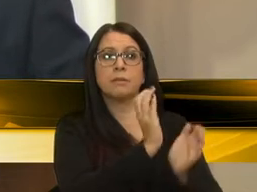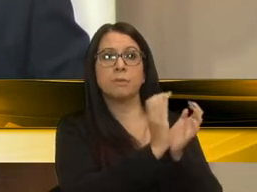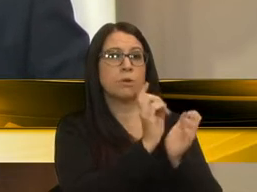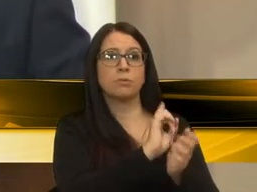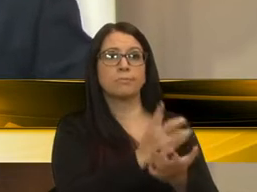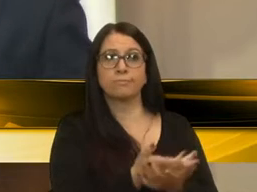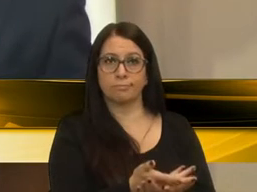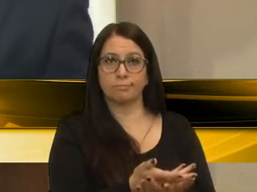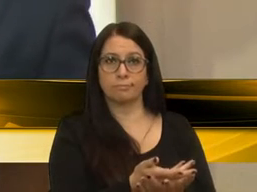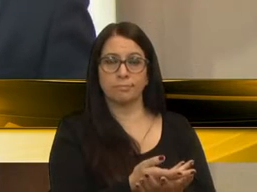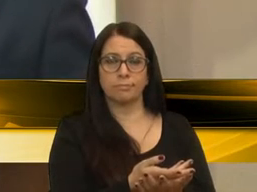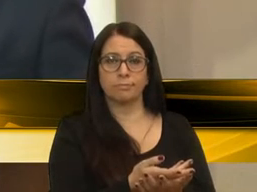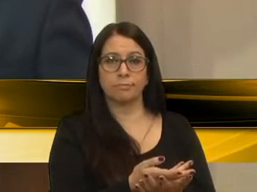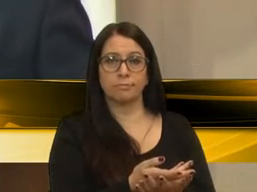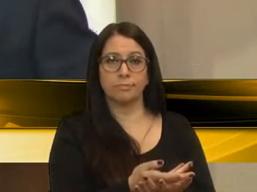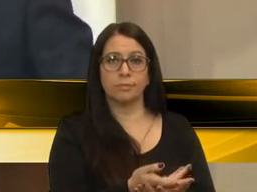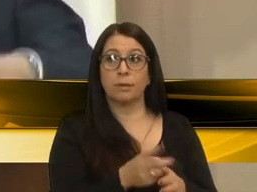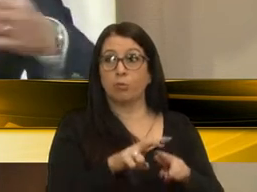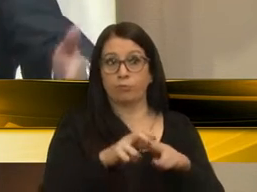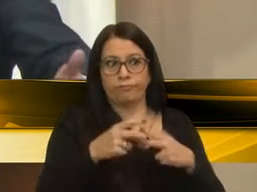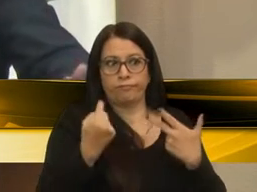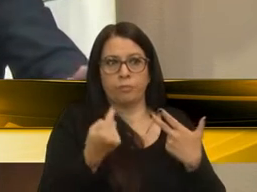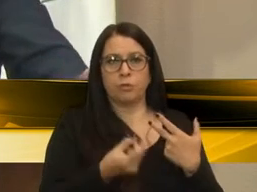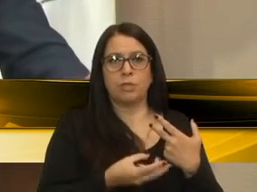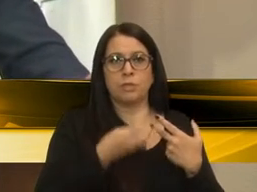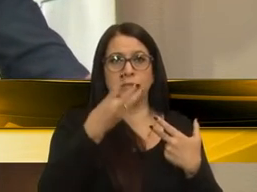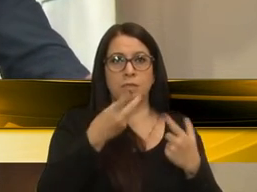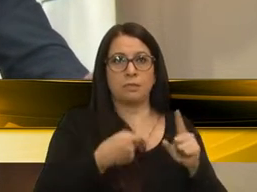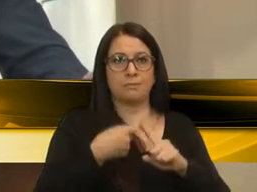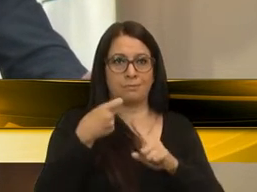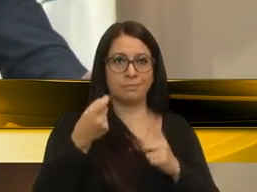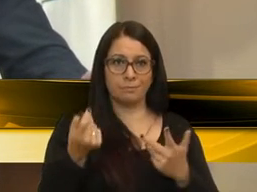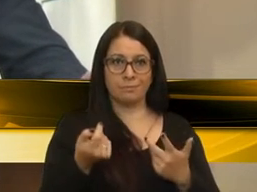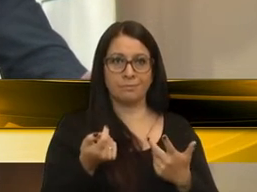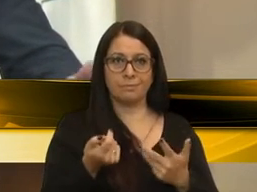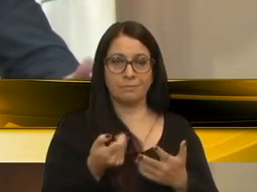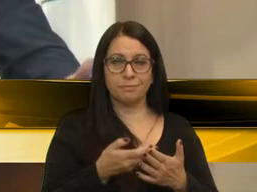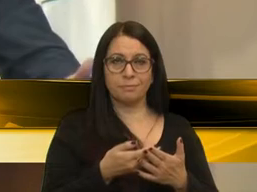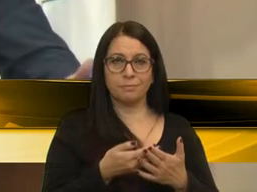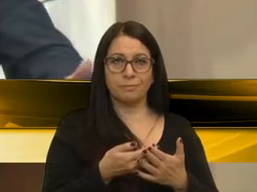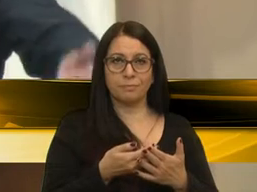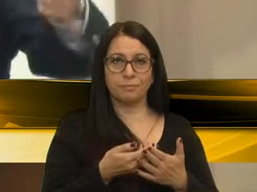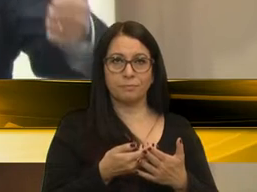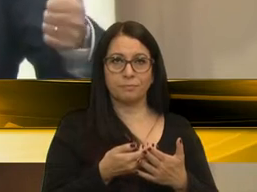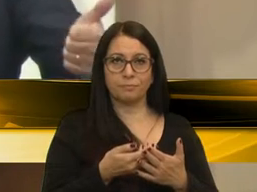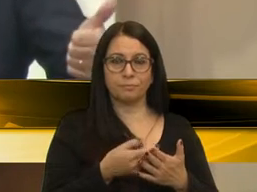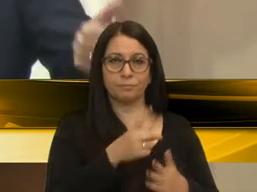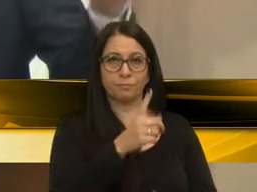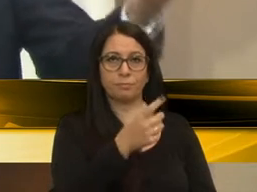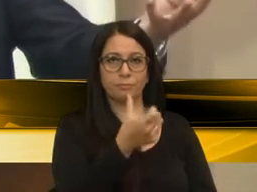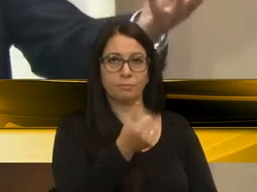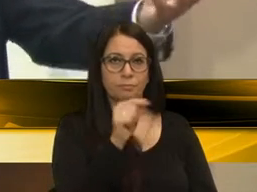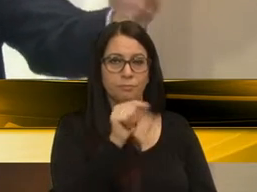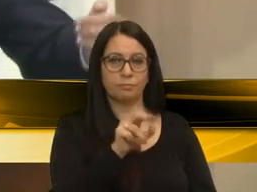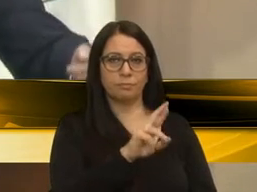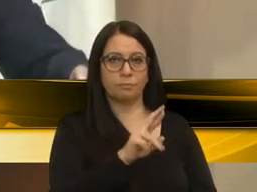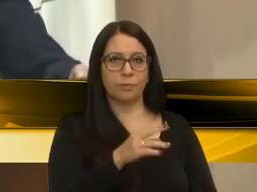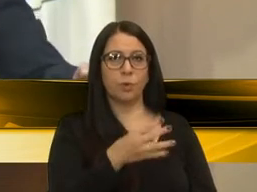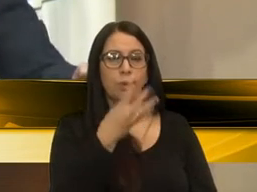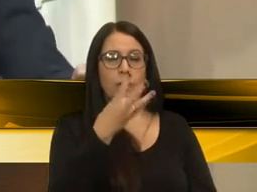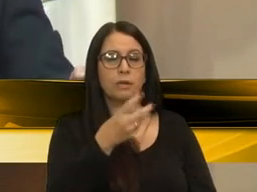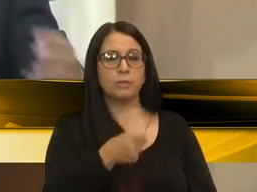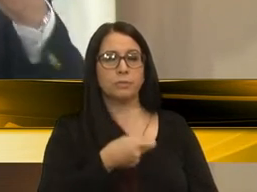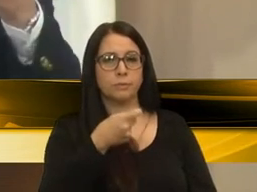PAI. Portanto, nós já estamos indo para o terceiro mês, aonde os 16 mil reais, quarto mês,